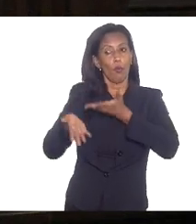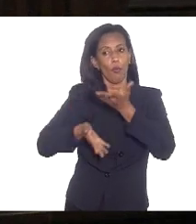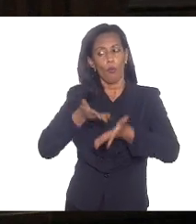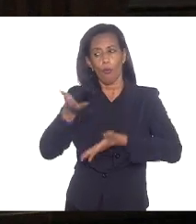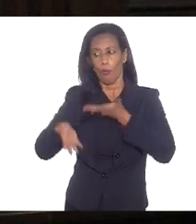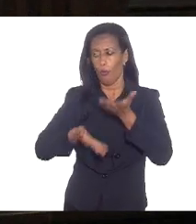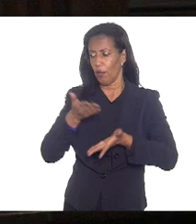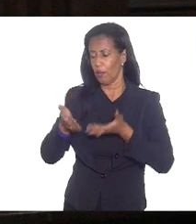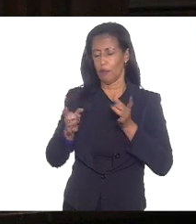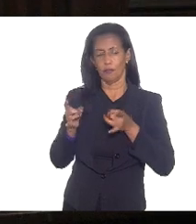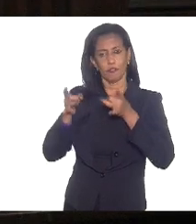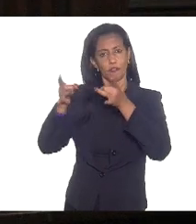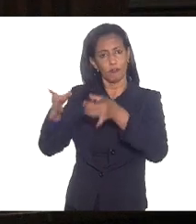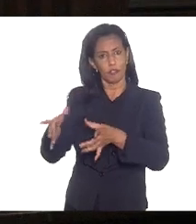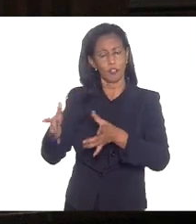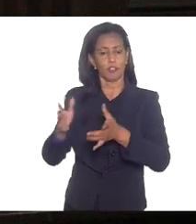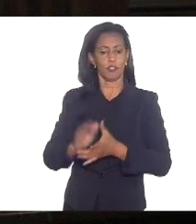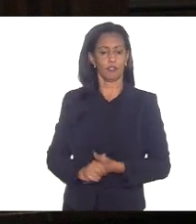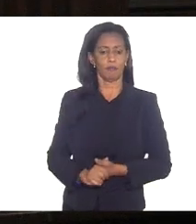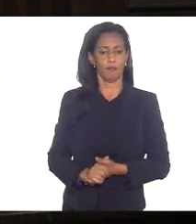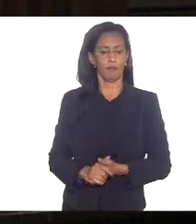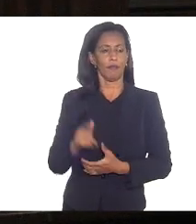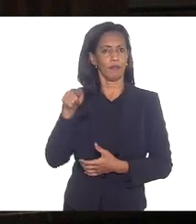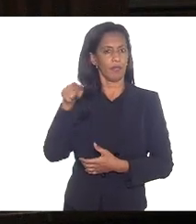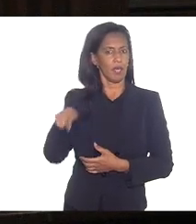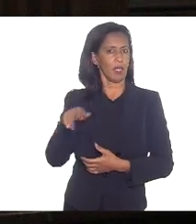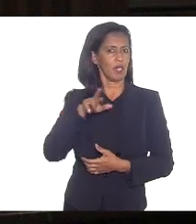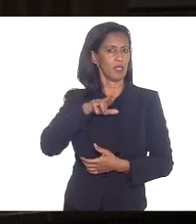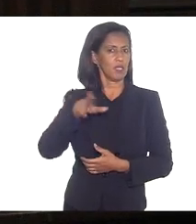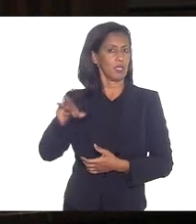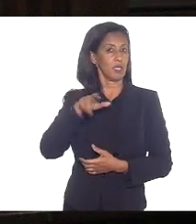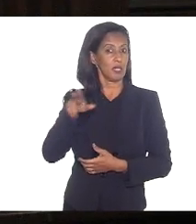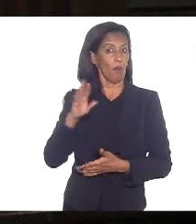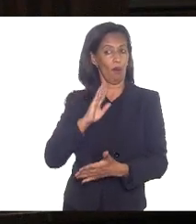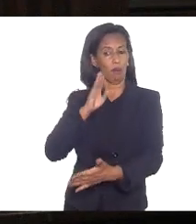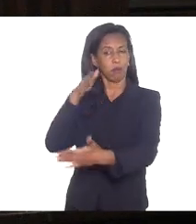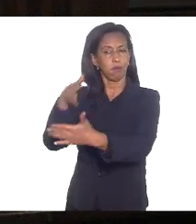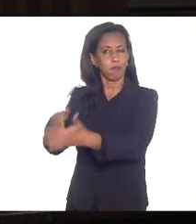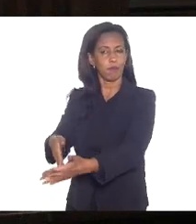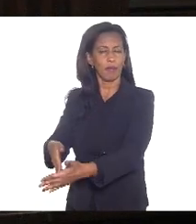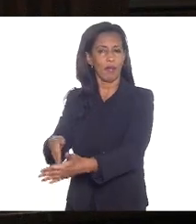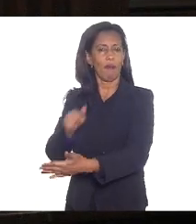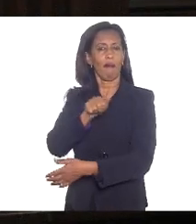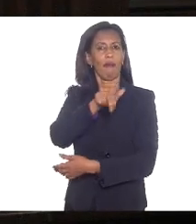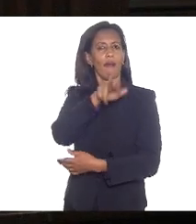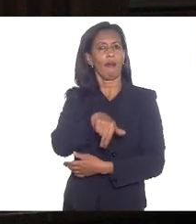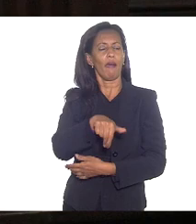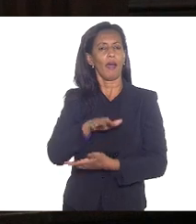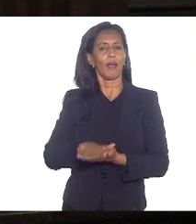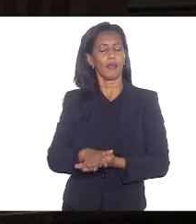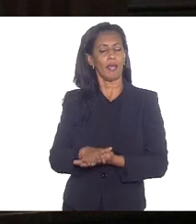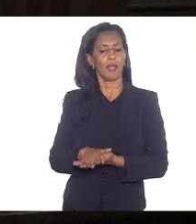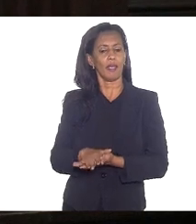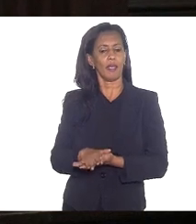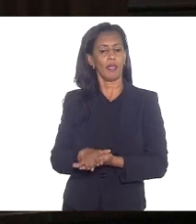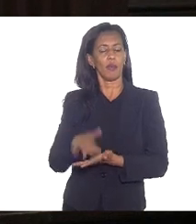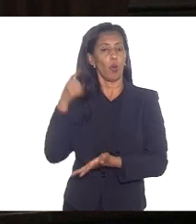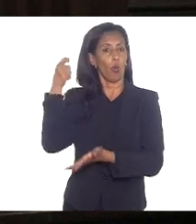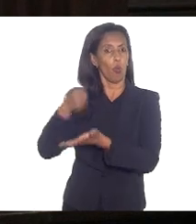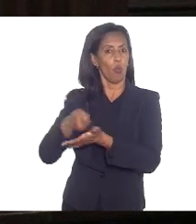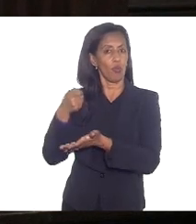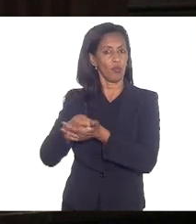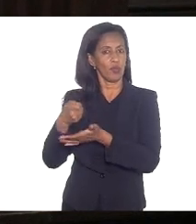cuidado de deixar claro que este não se aplica a quem, movido por